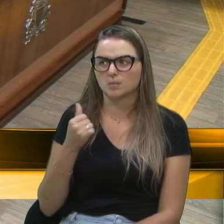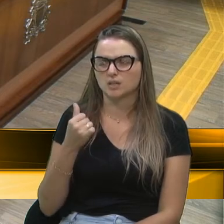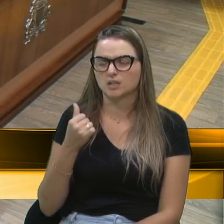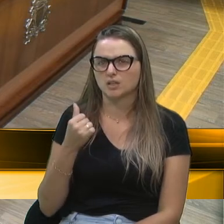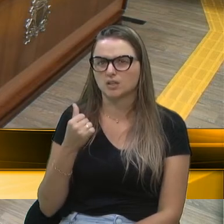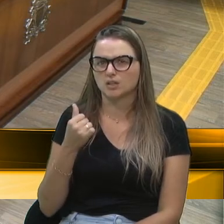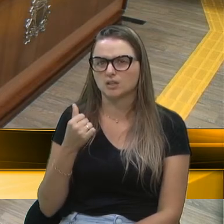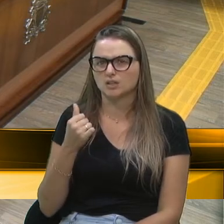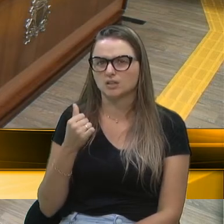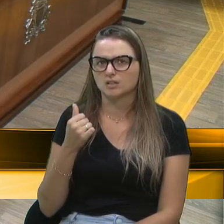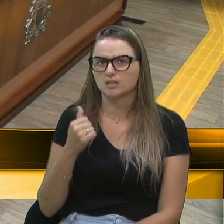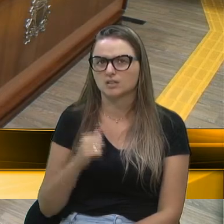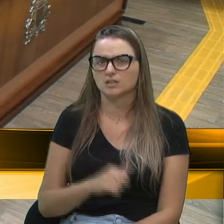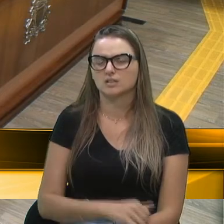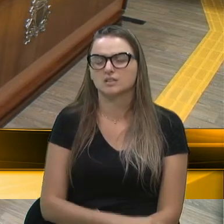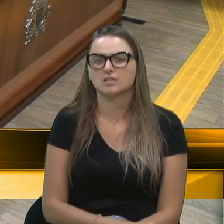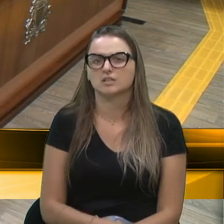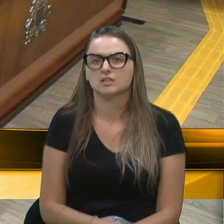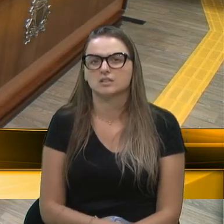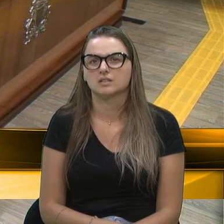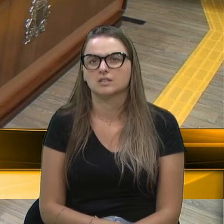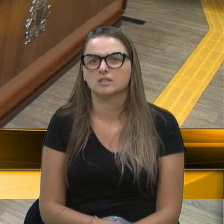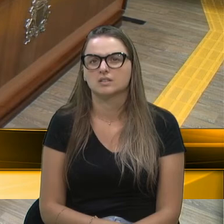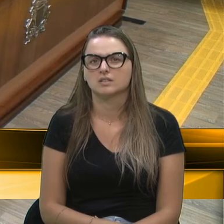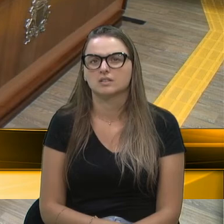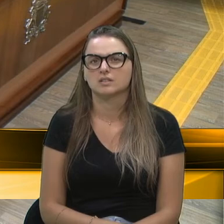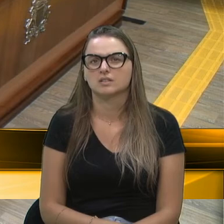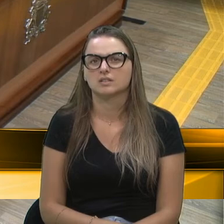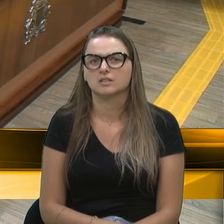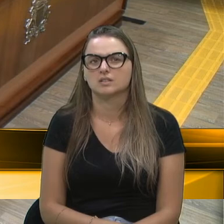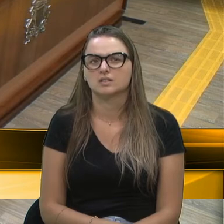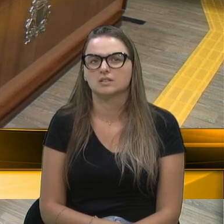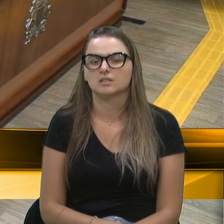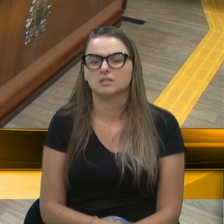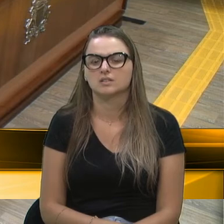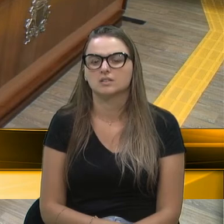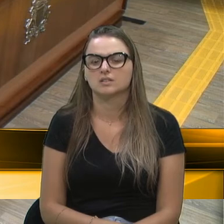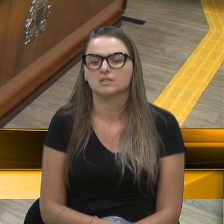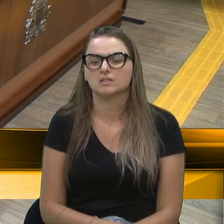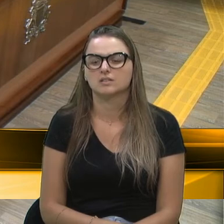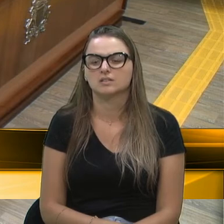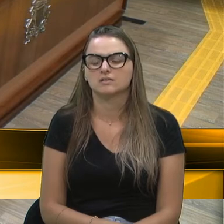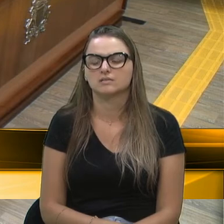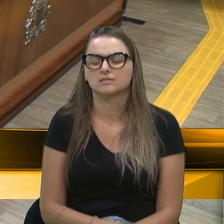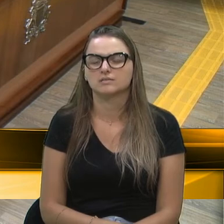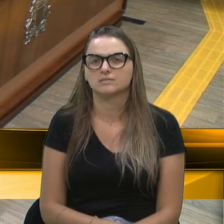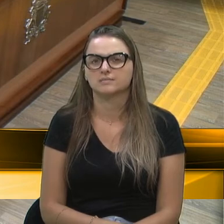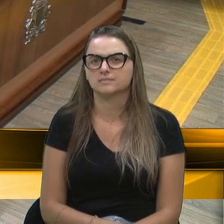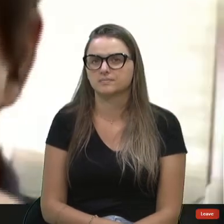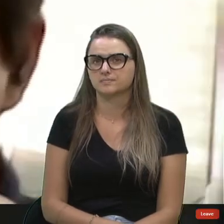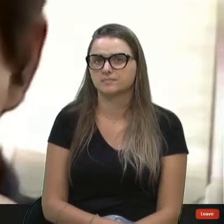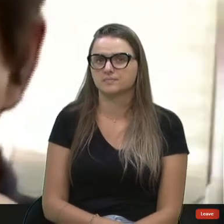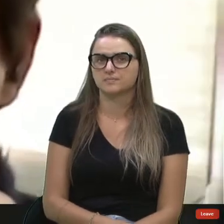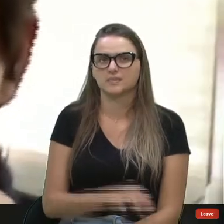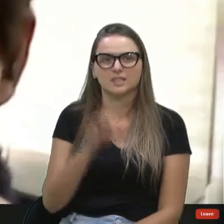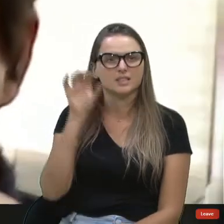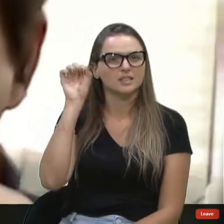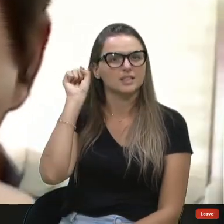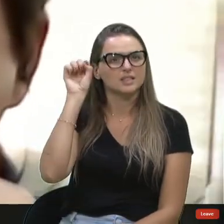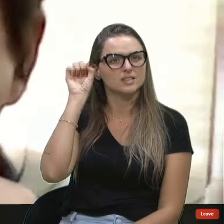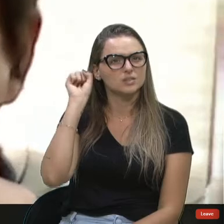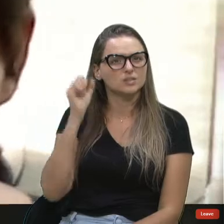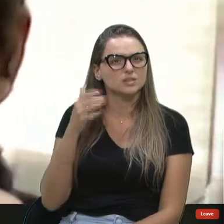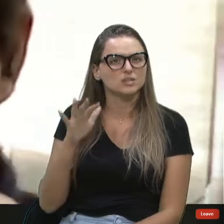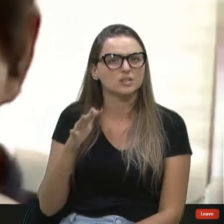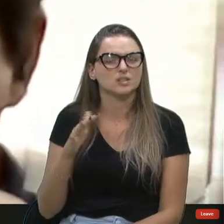pela última vez, melhorou. Ah, então tá. Acho que agora dá para ouvir. Então. Agora sim. Tá, então, queridos